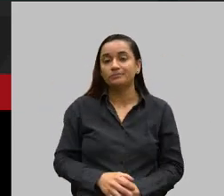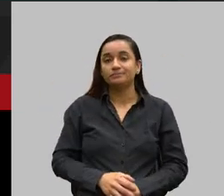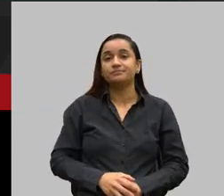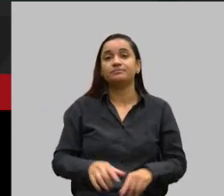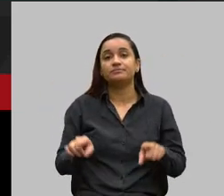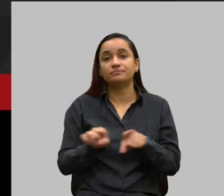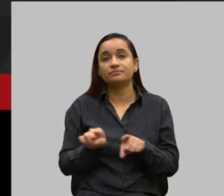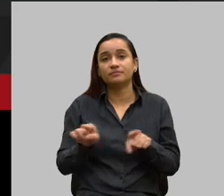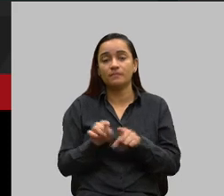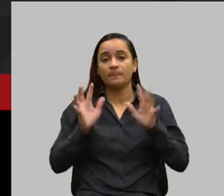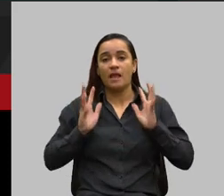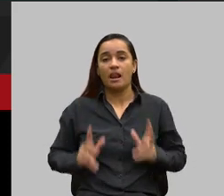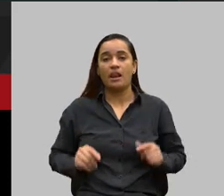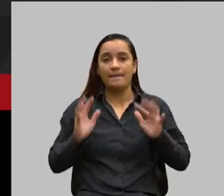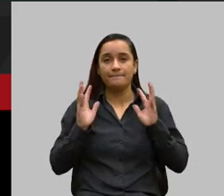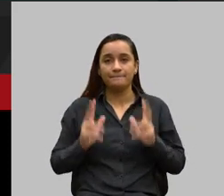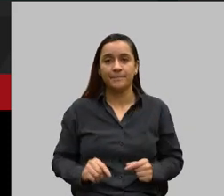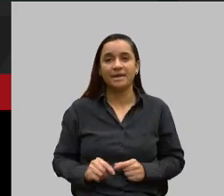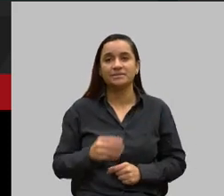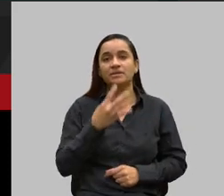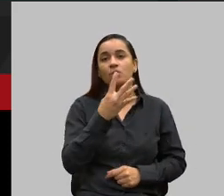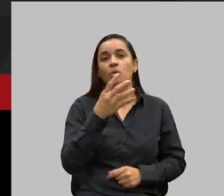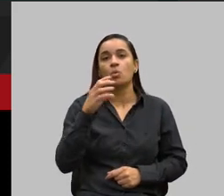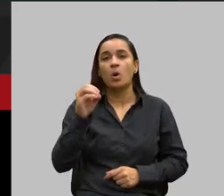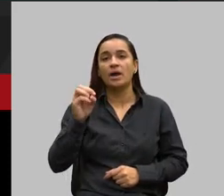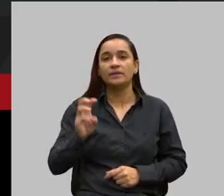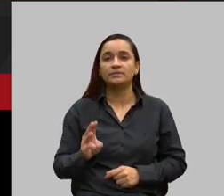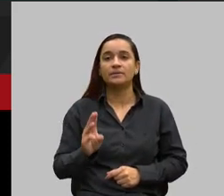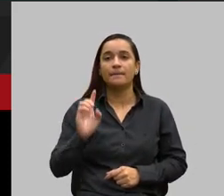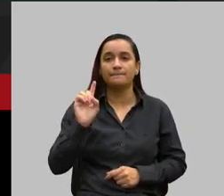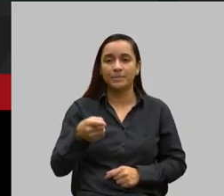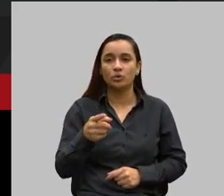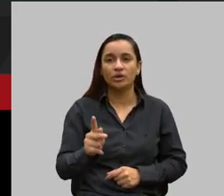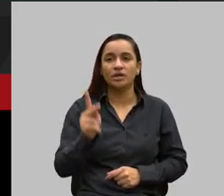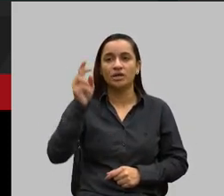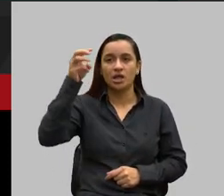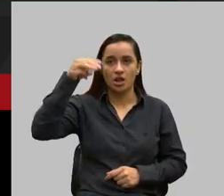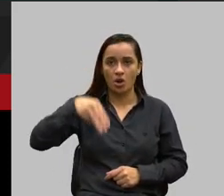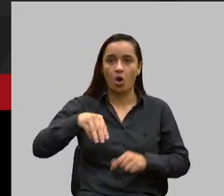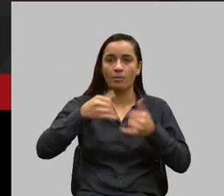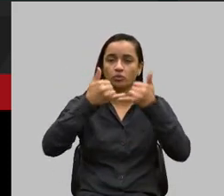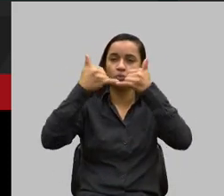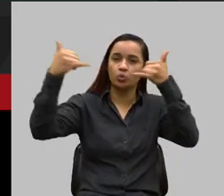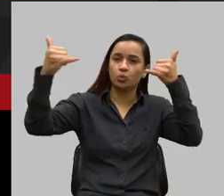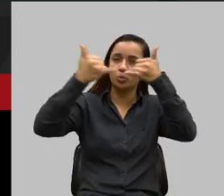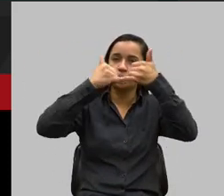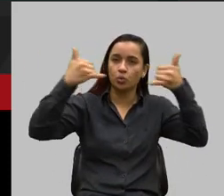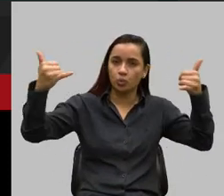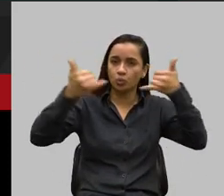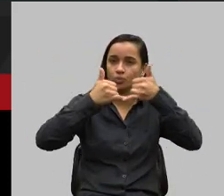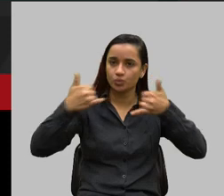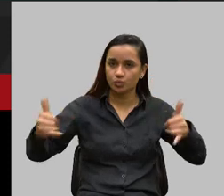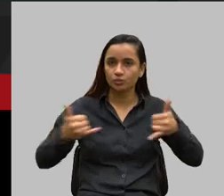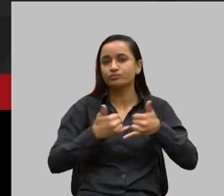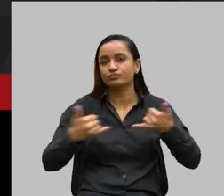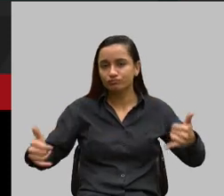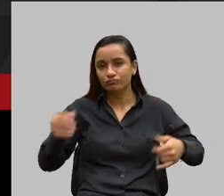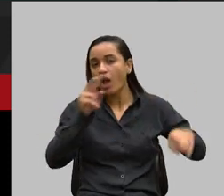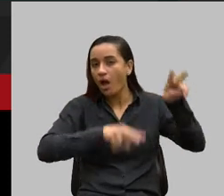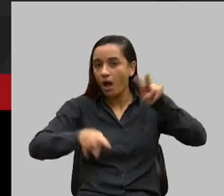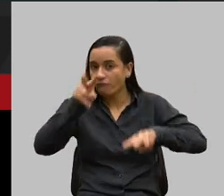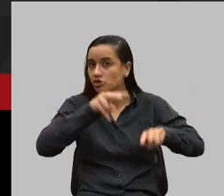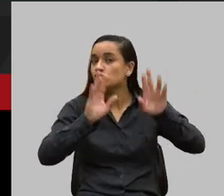40.000 km de faixa de de sob linha né Eh mas inspeção que já tá sendo realizada